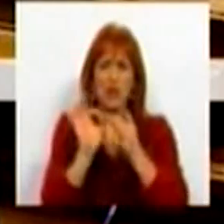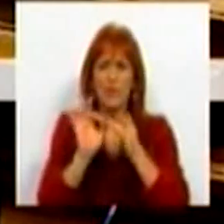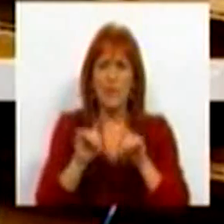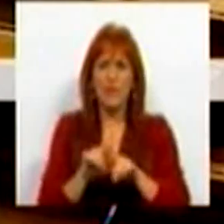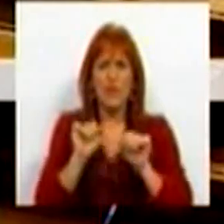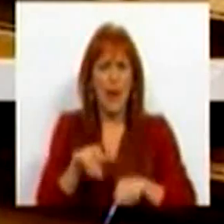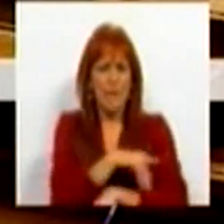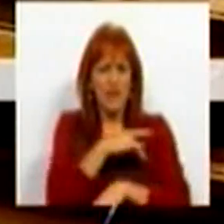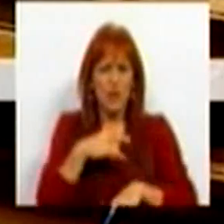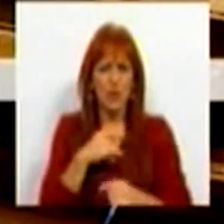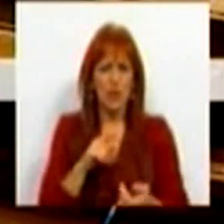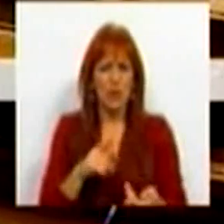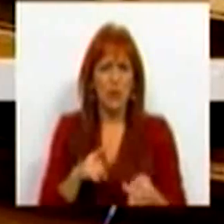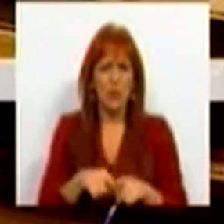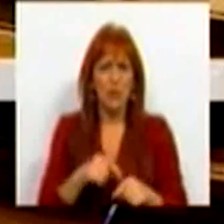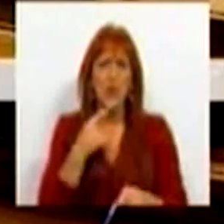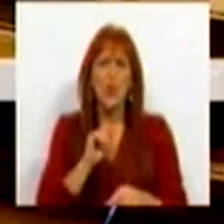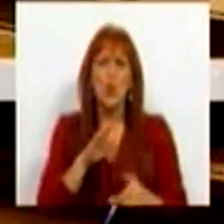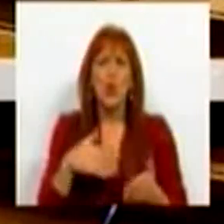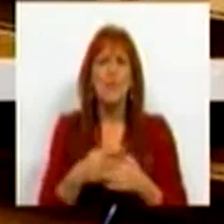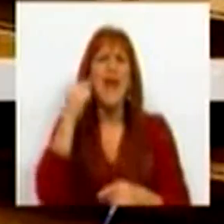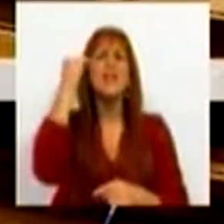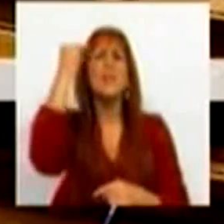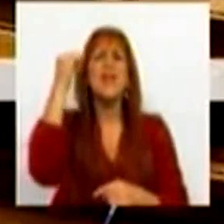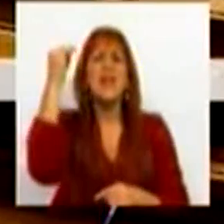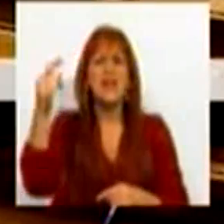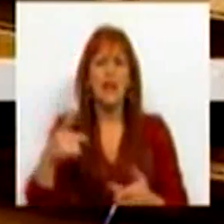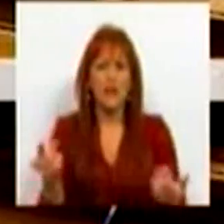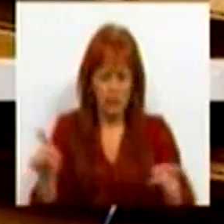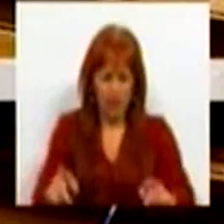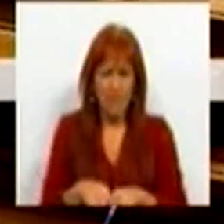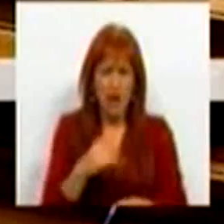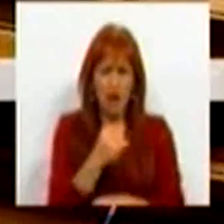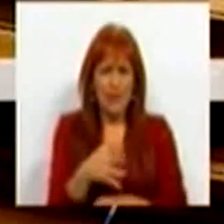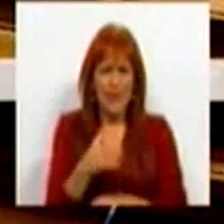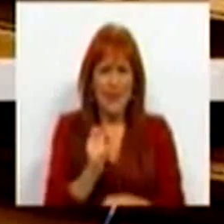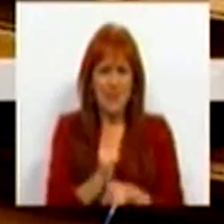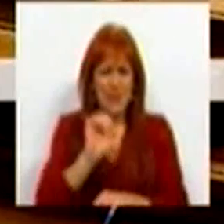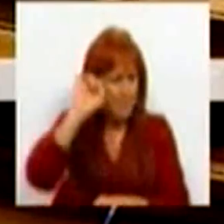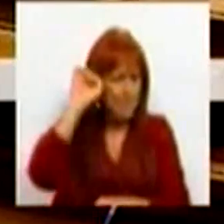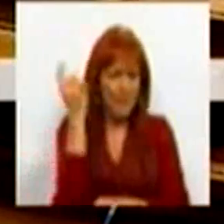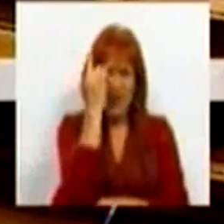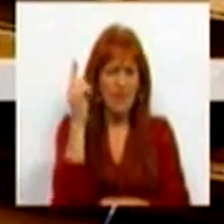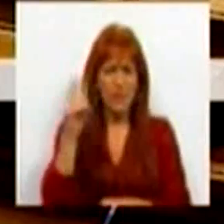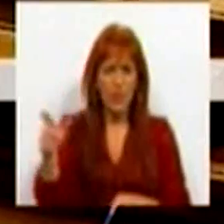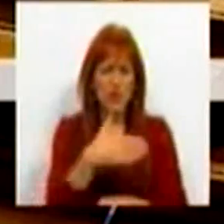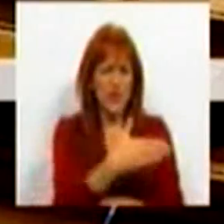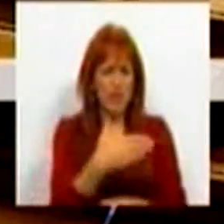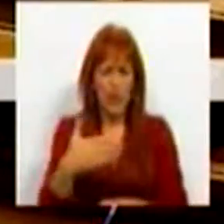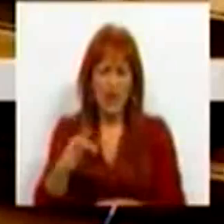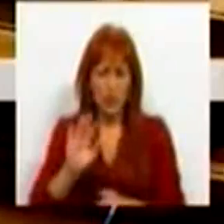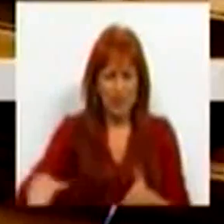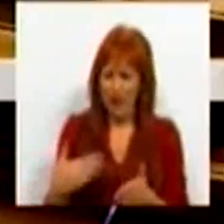específica em medicina, comumente designada especialidade. Também em 2015, pela primeira vez,